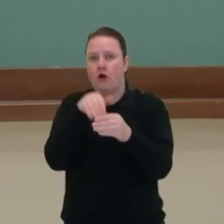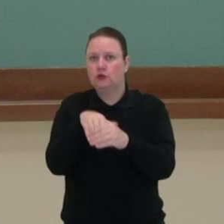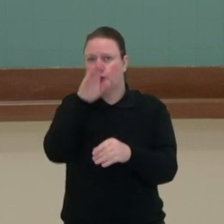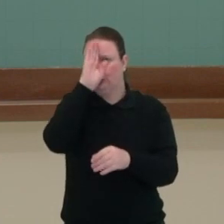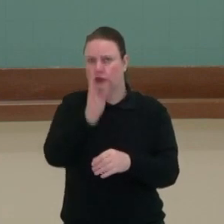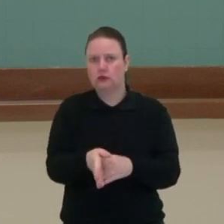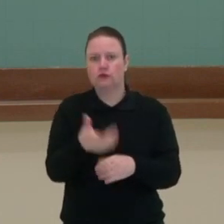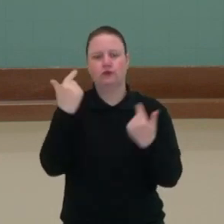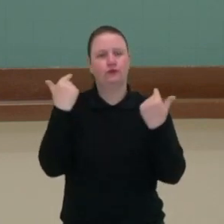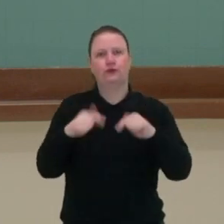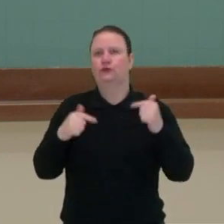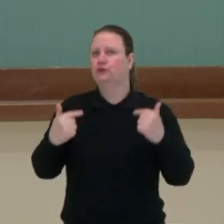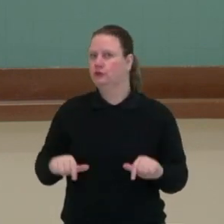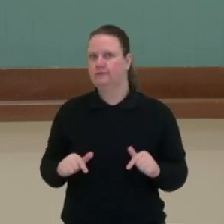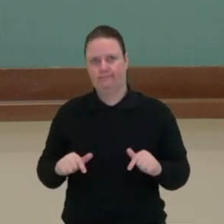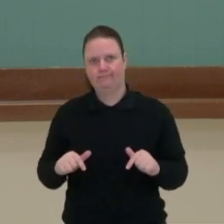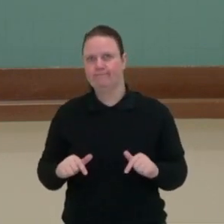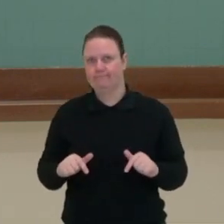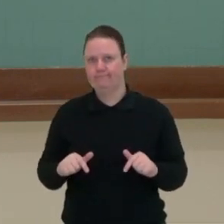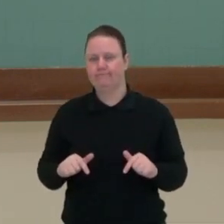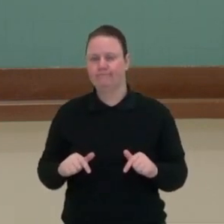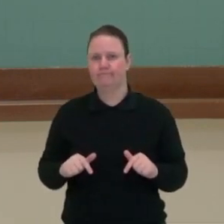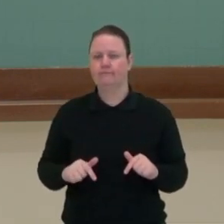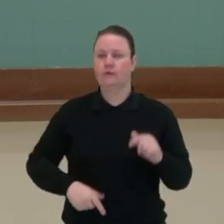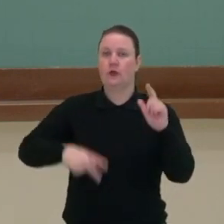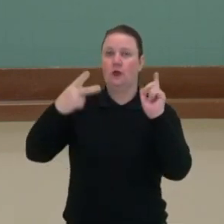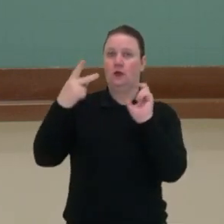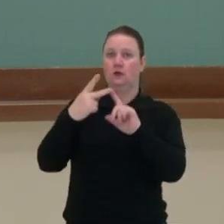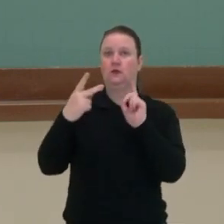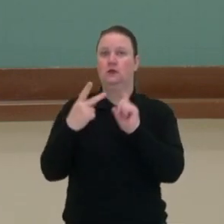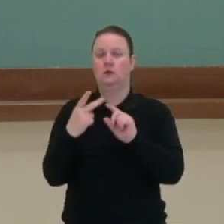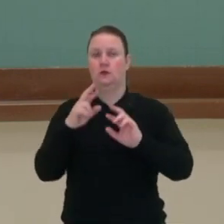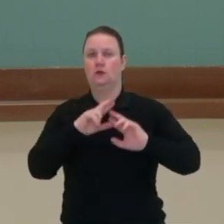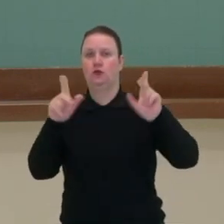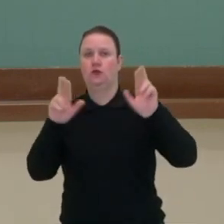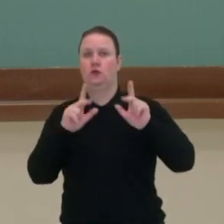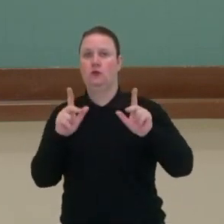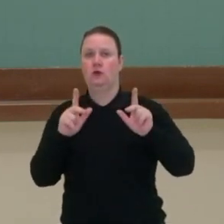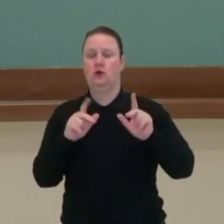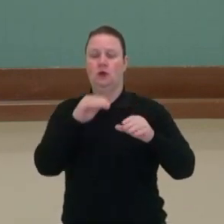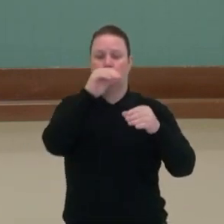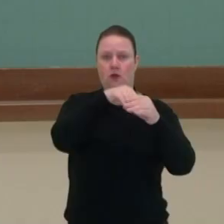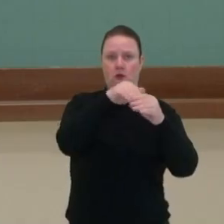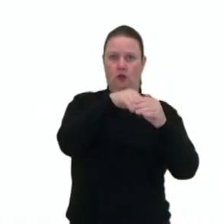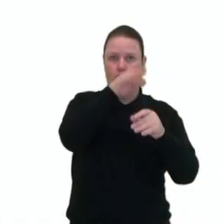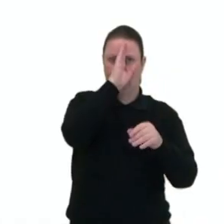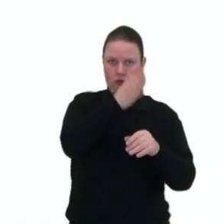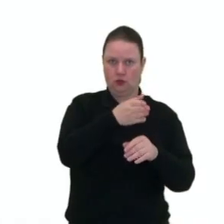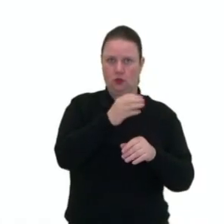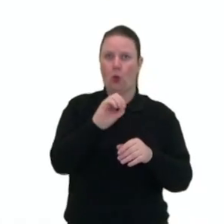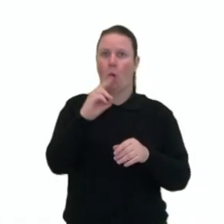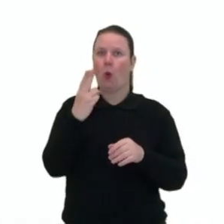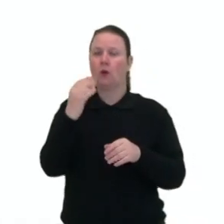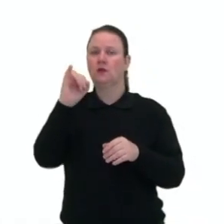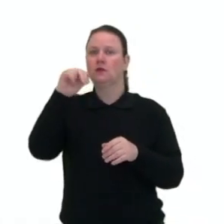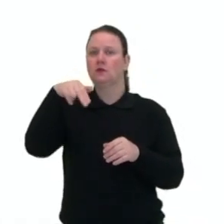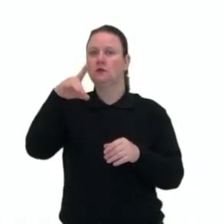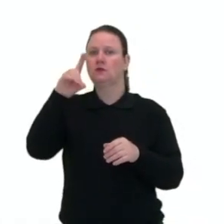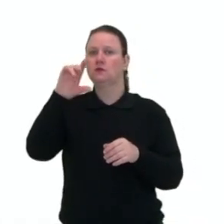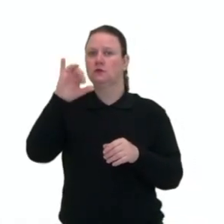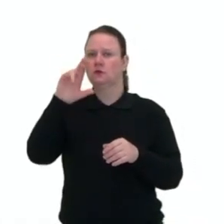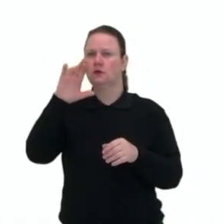para presidente, um longo período. Segunda questão, a diferença entre eleições diretas e indiretas. Eleições